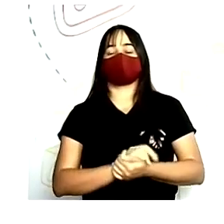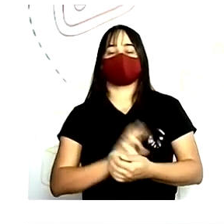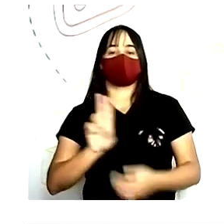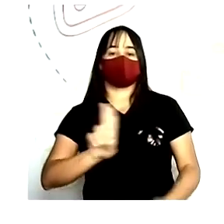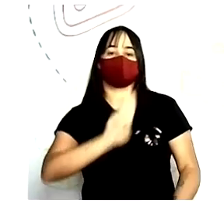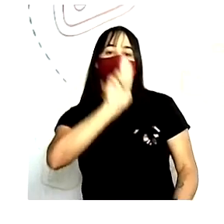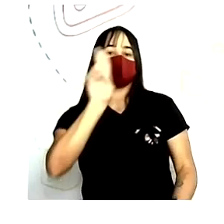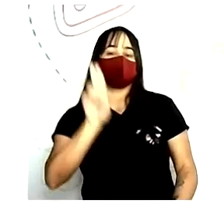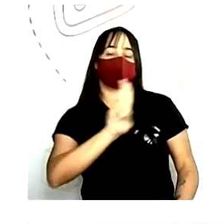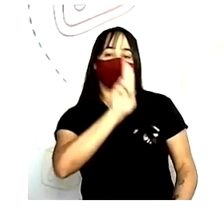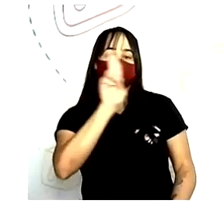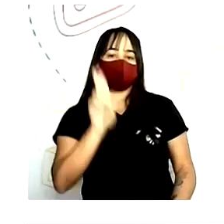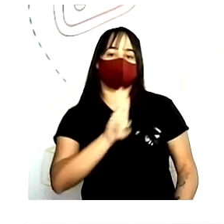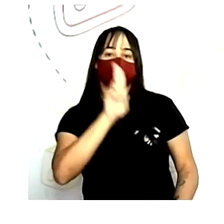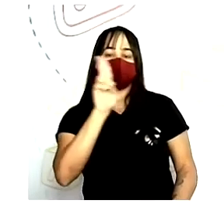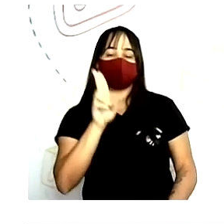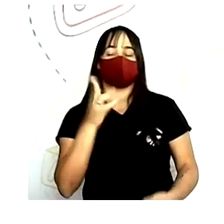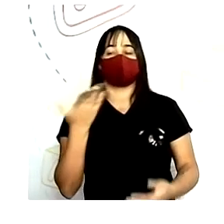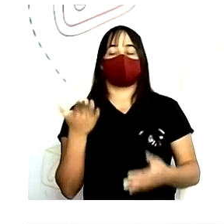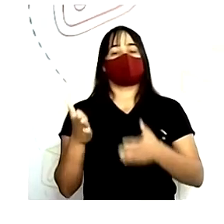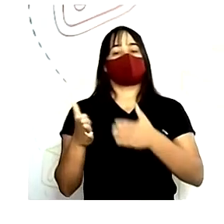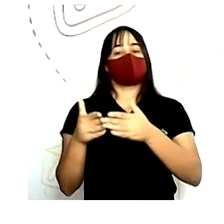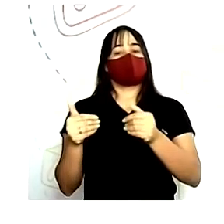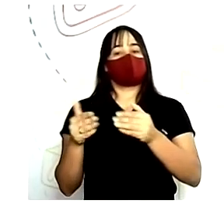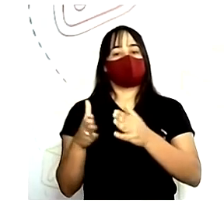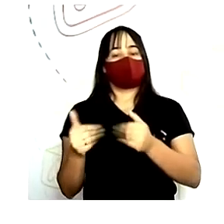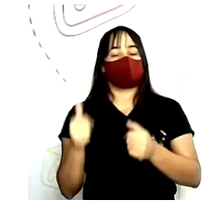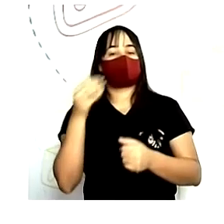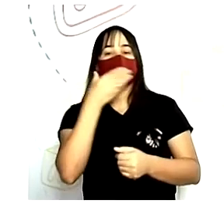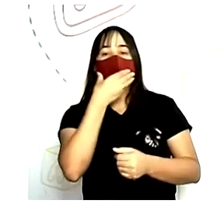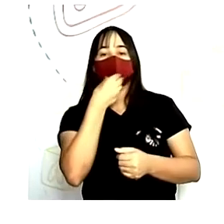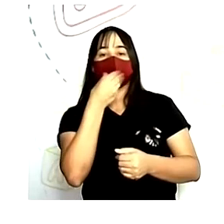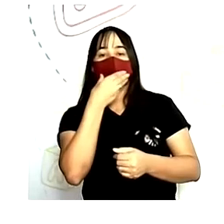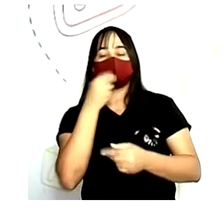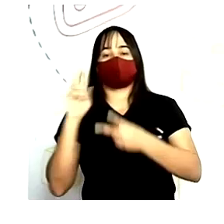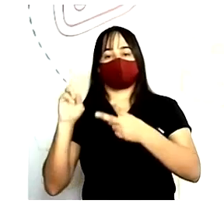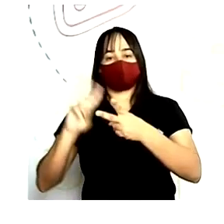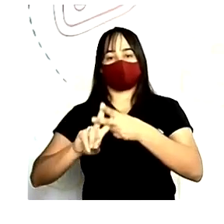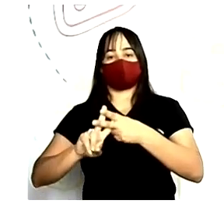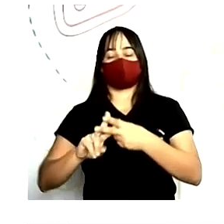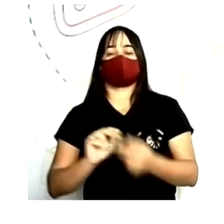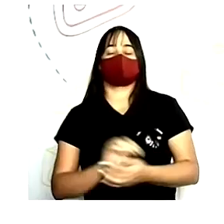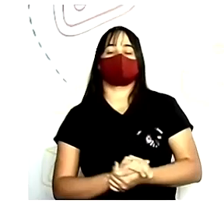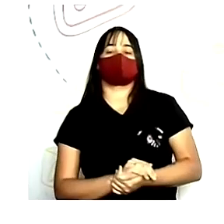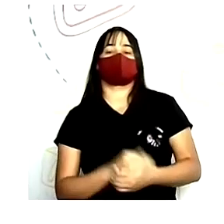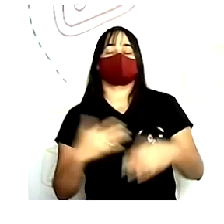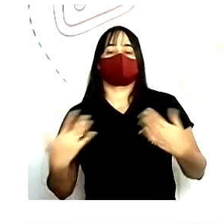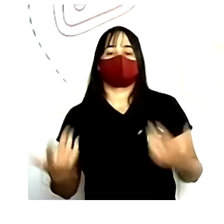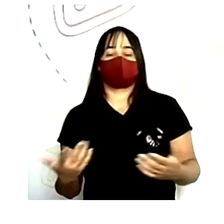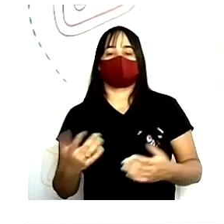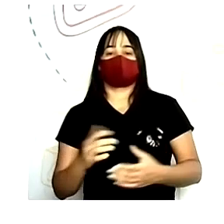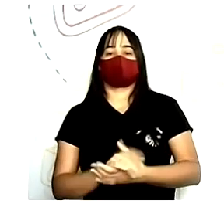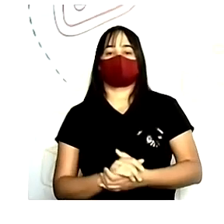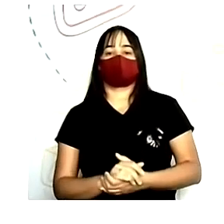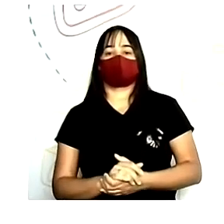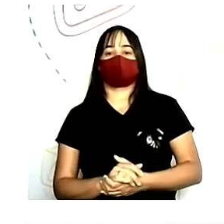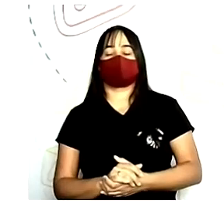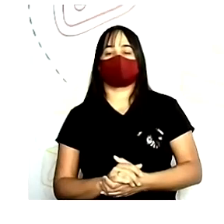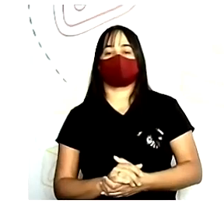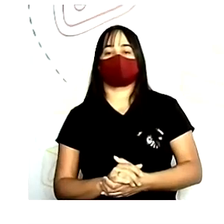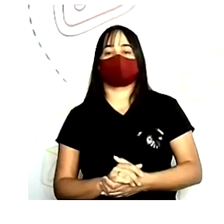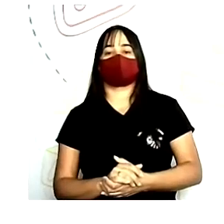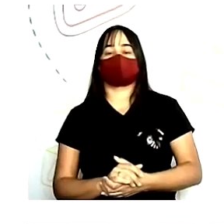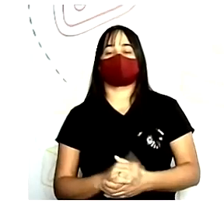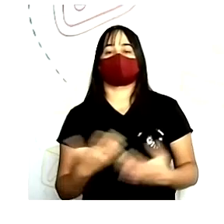do preservativo pelo seu parceiro. Às vezes vai lá, ter a relação sexual com seu parceiro, ele está sem camisinha e às vezes